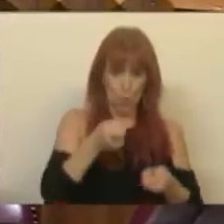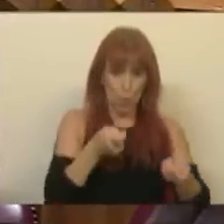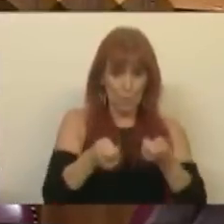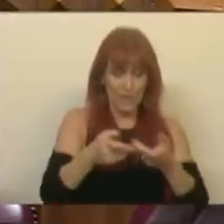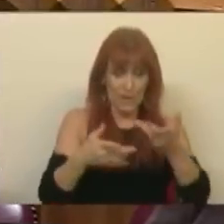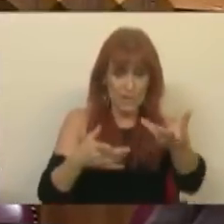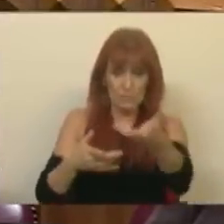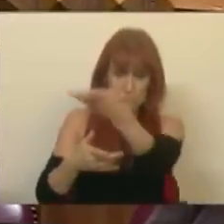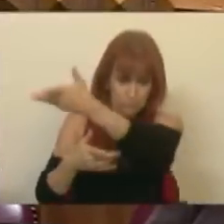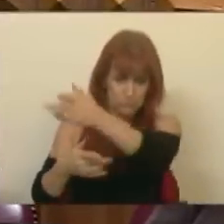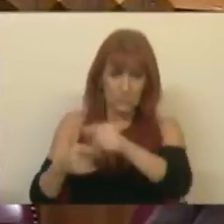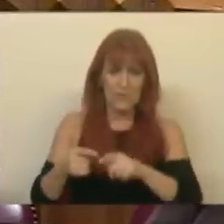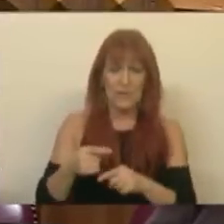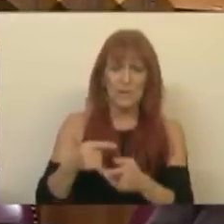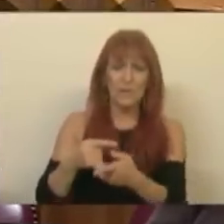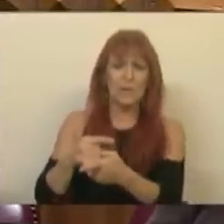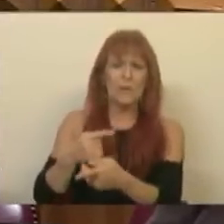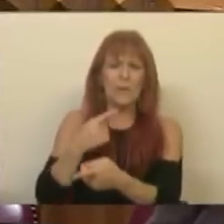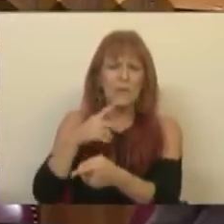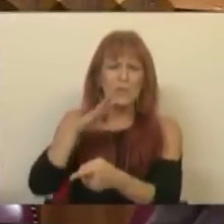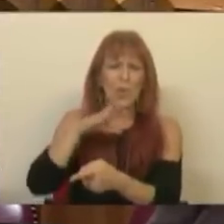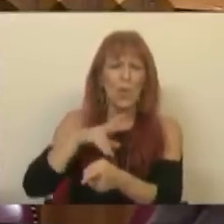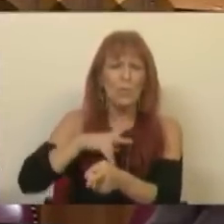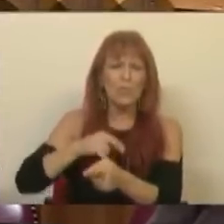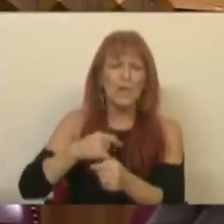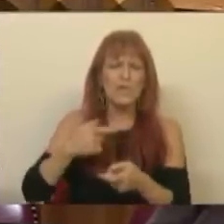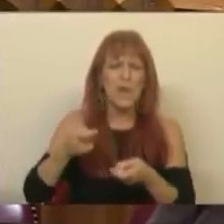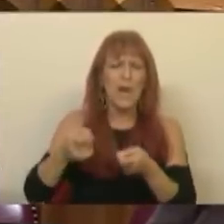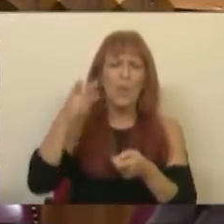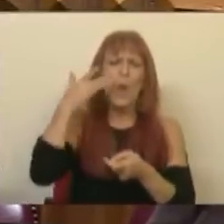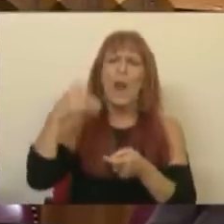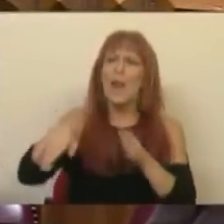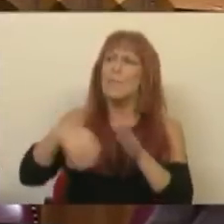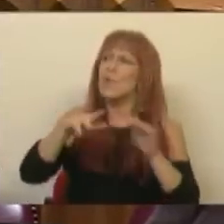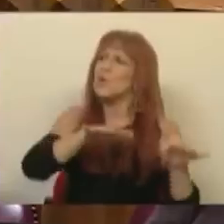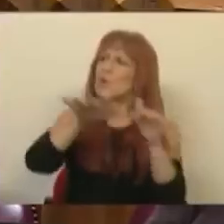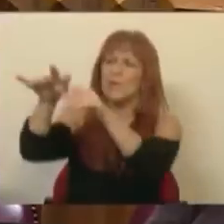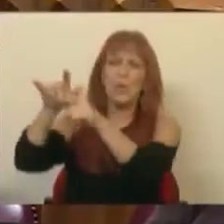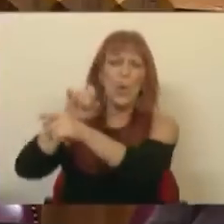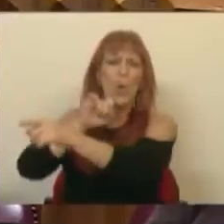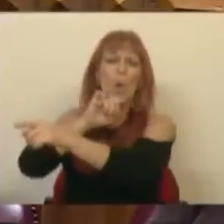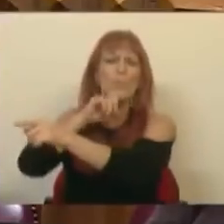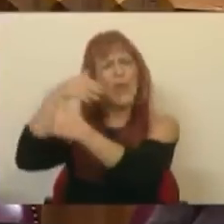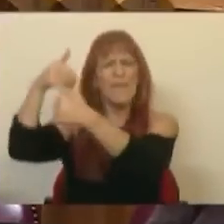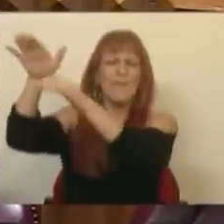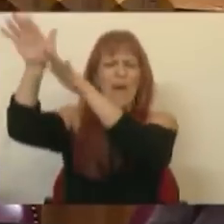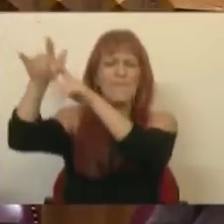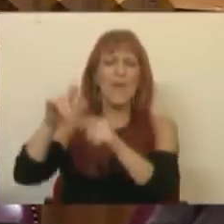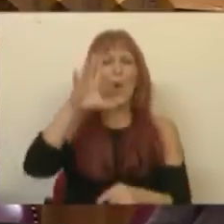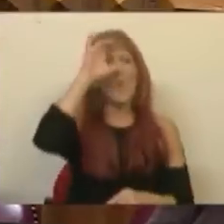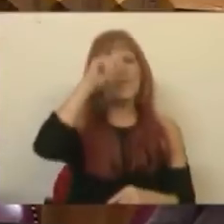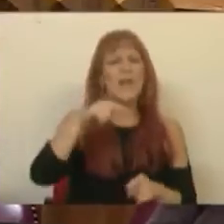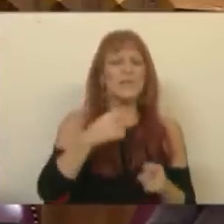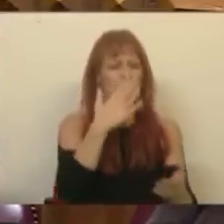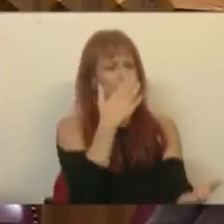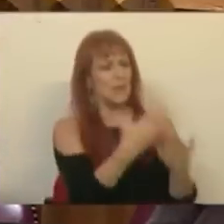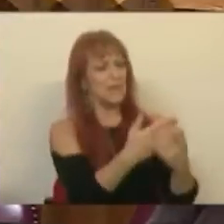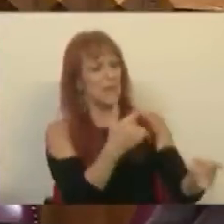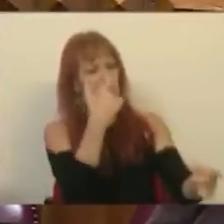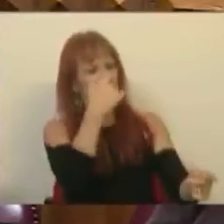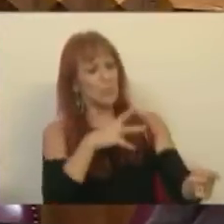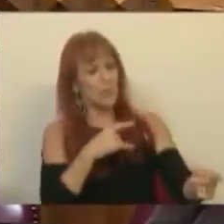que disse aos portugueses que a imigração era uma oportunidade Ou aquele governo que enfrenta os portugueses